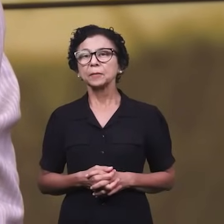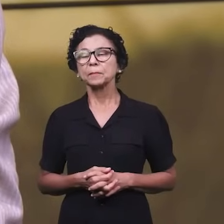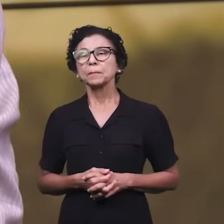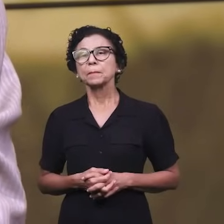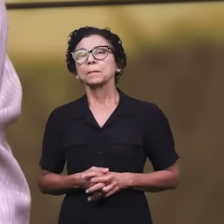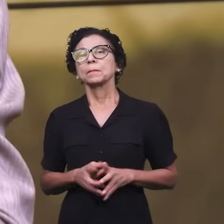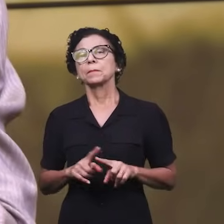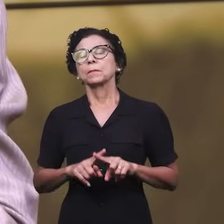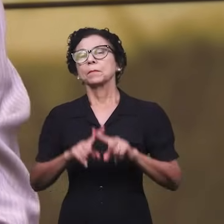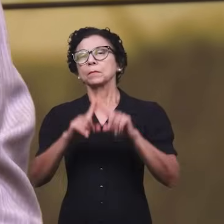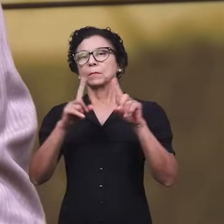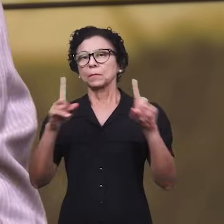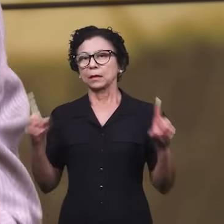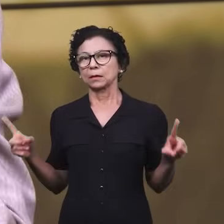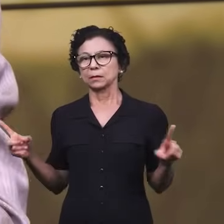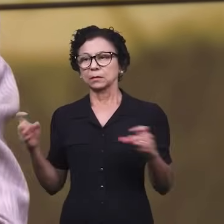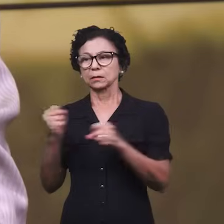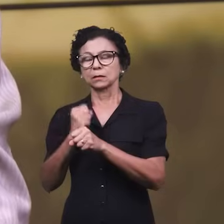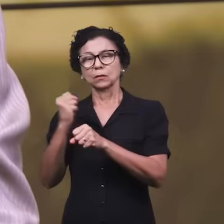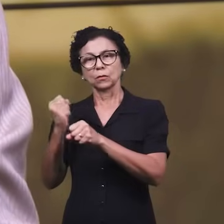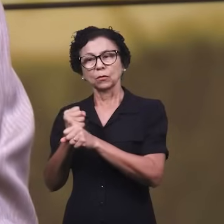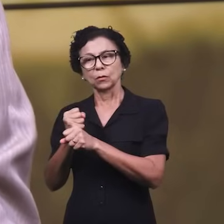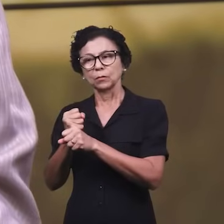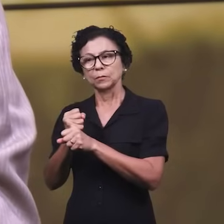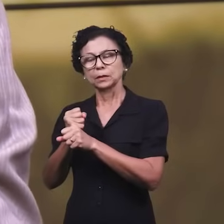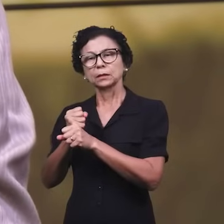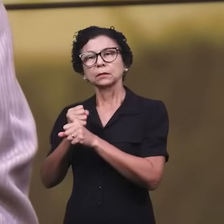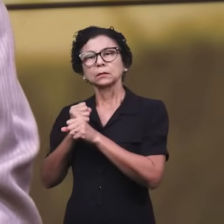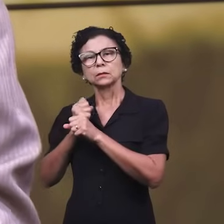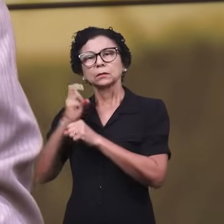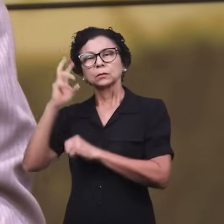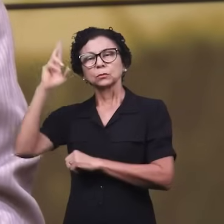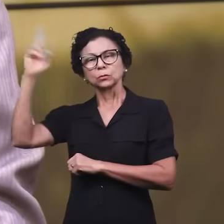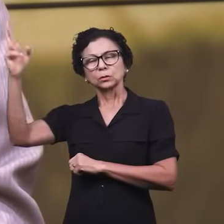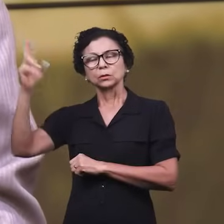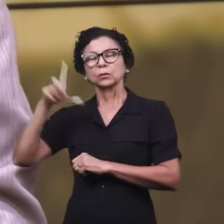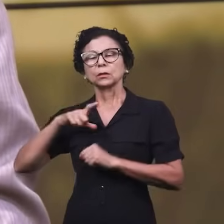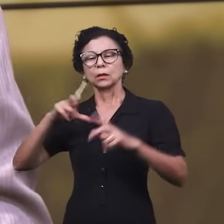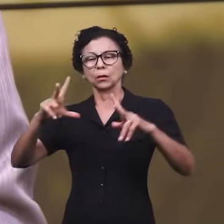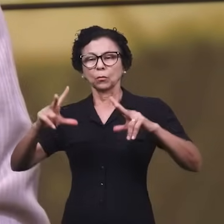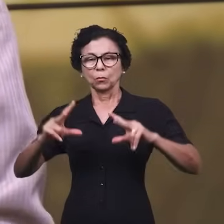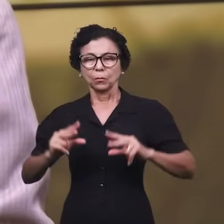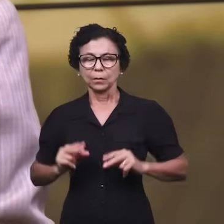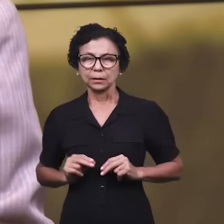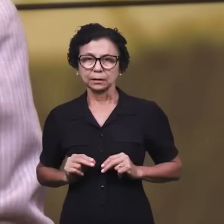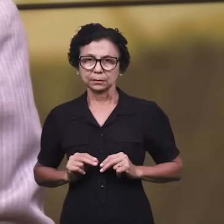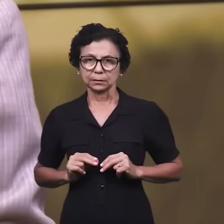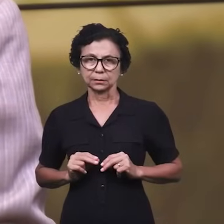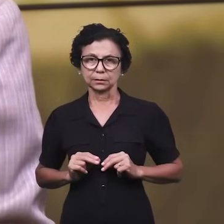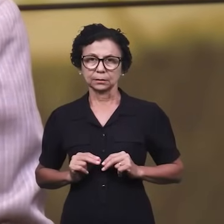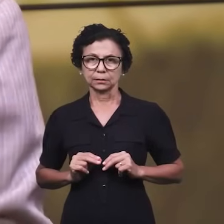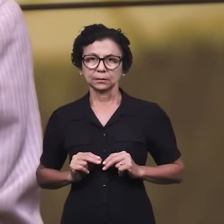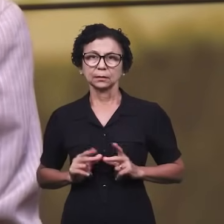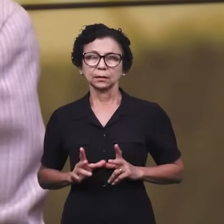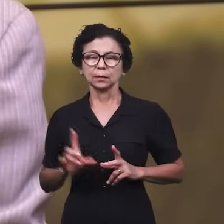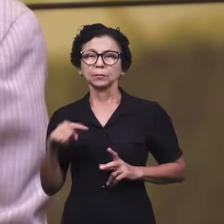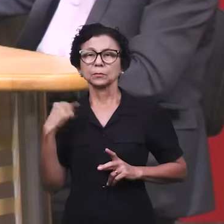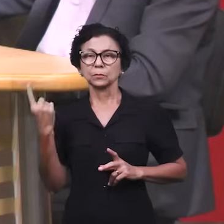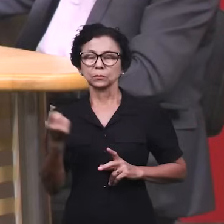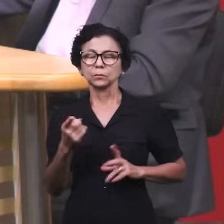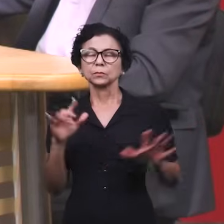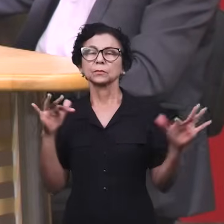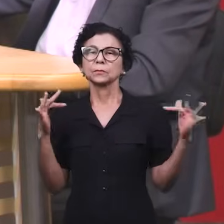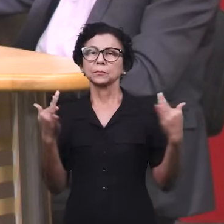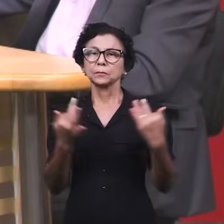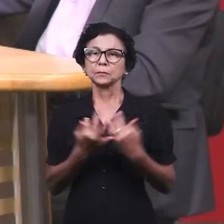nossa família e eles terão O que passar e nós falamos de promessa uma herança de uma herança eterna não é Fernando exatamente